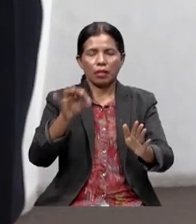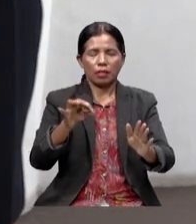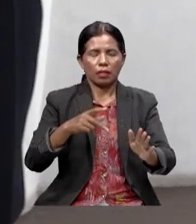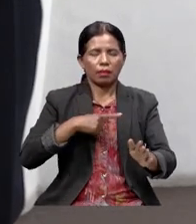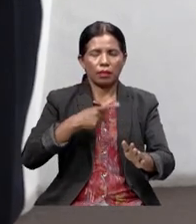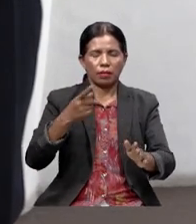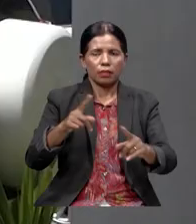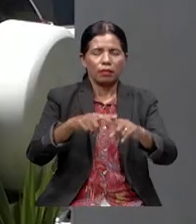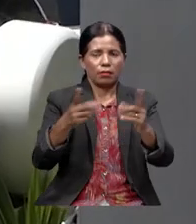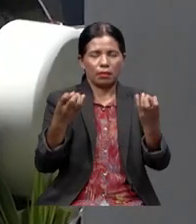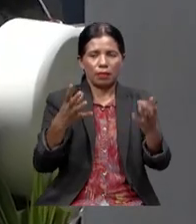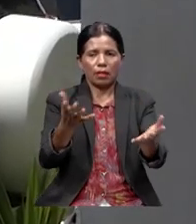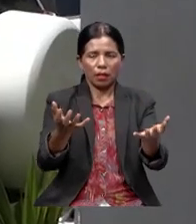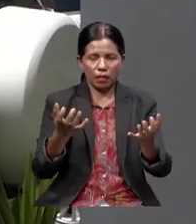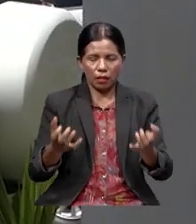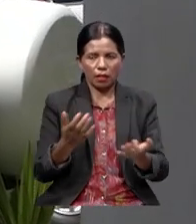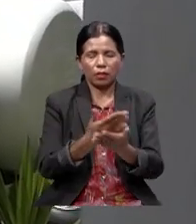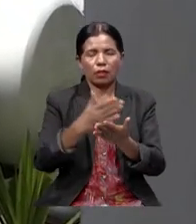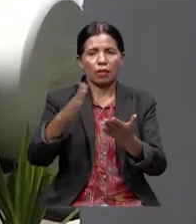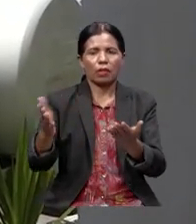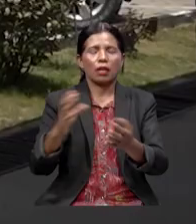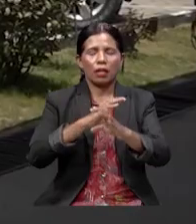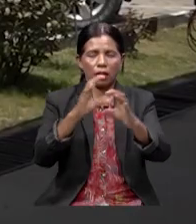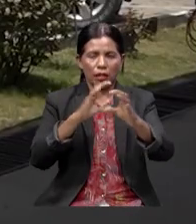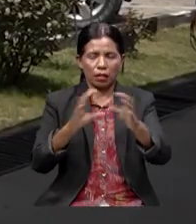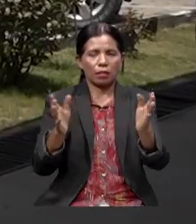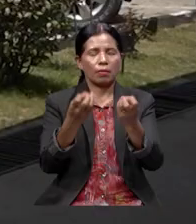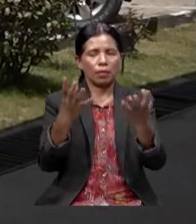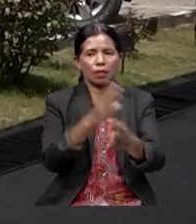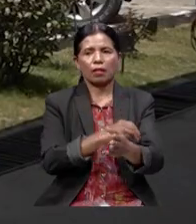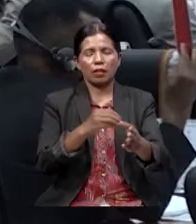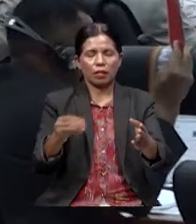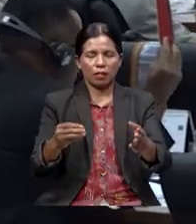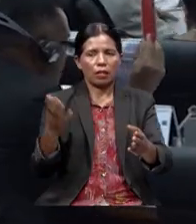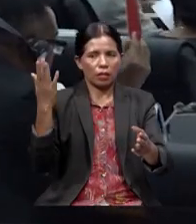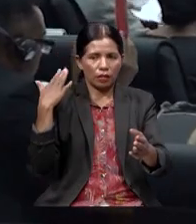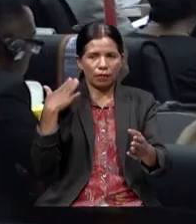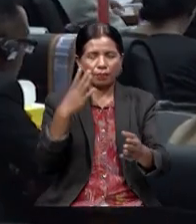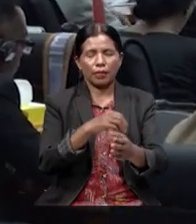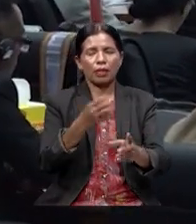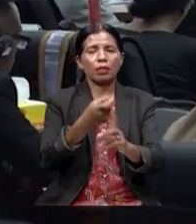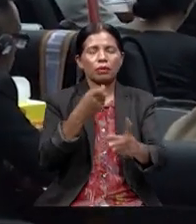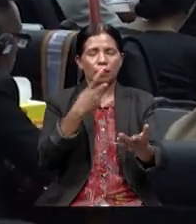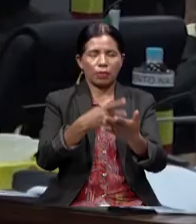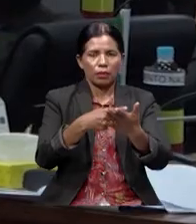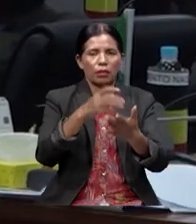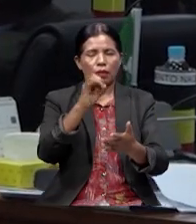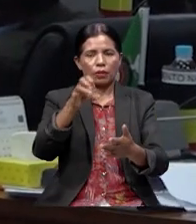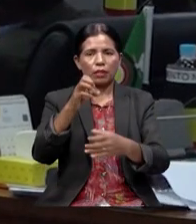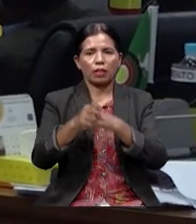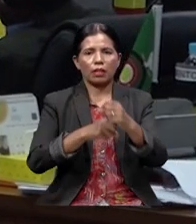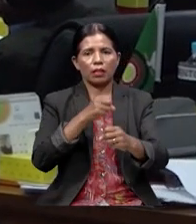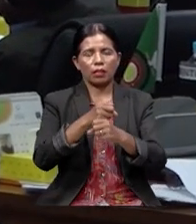privilégio oin, a cara atu sosatan careta luxu, nebe macfoina laisne, li usi proposta orçamento geral